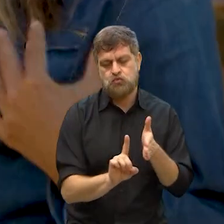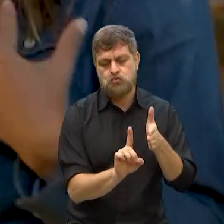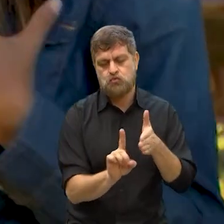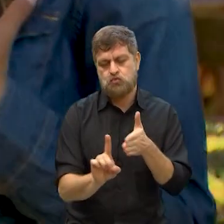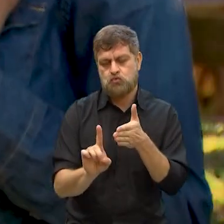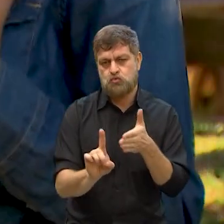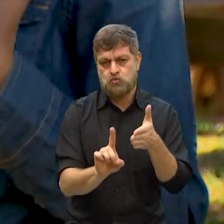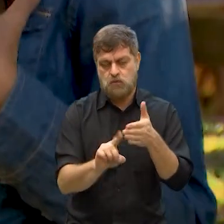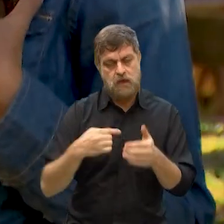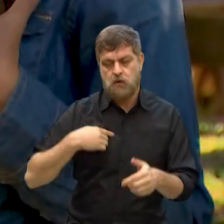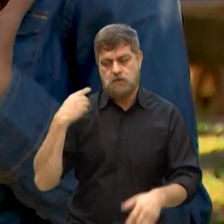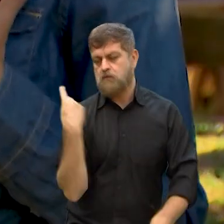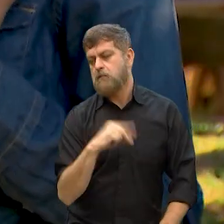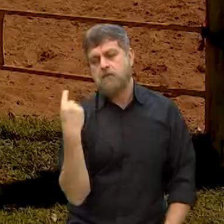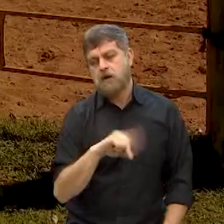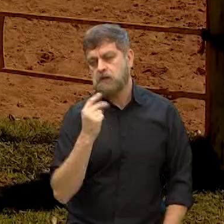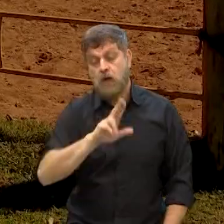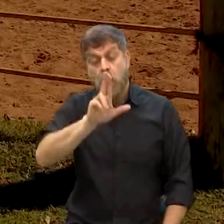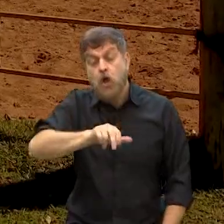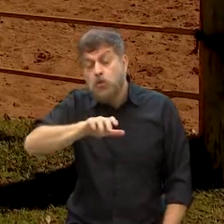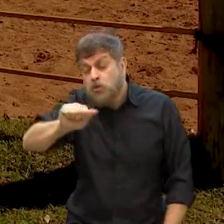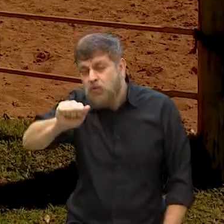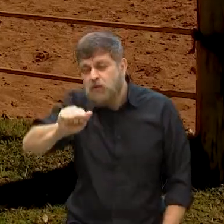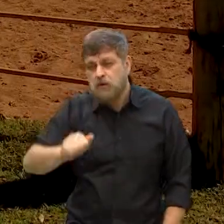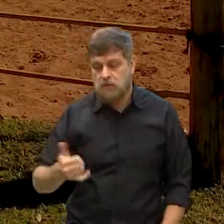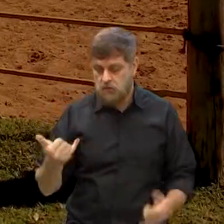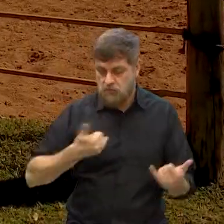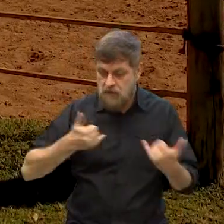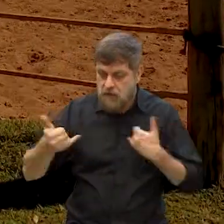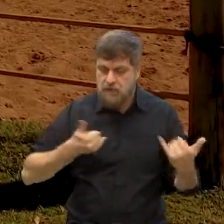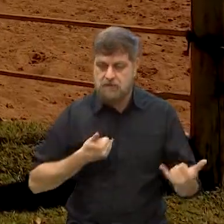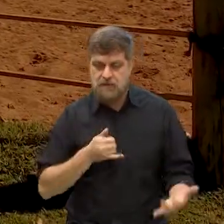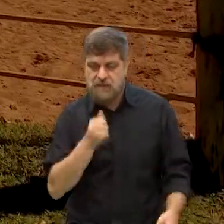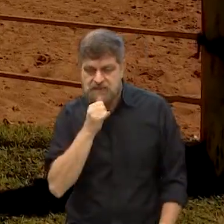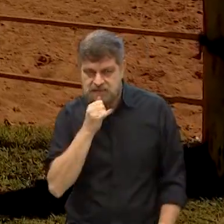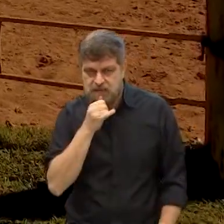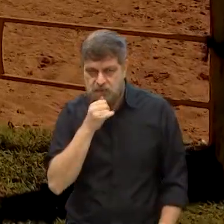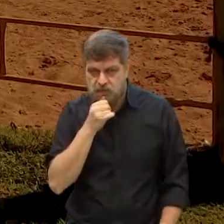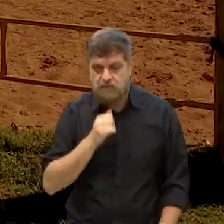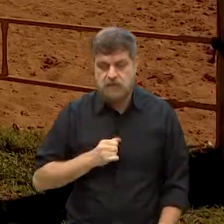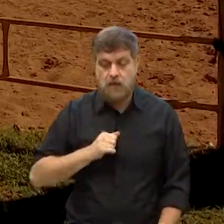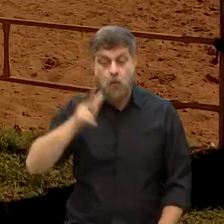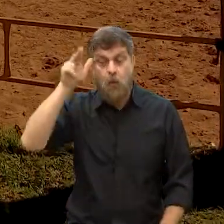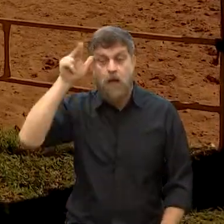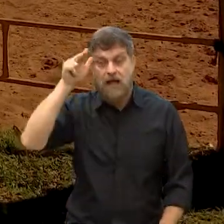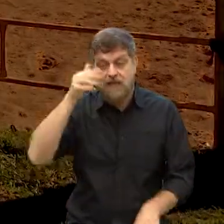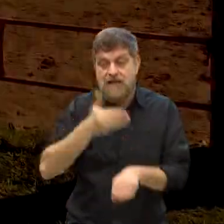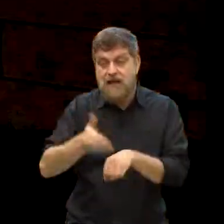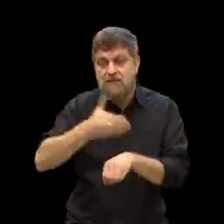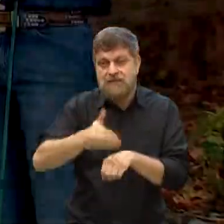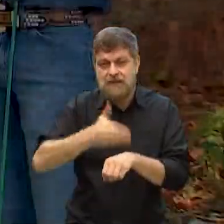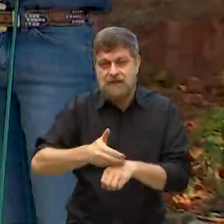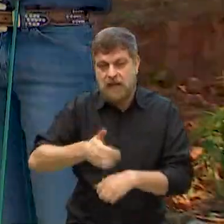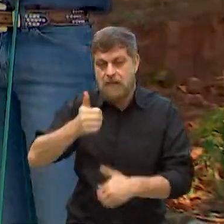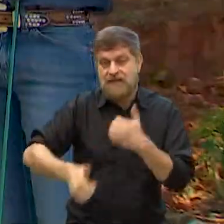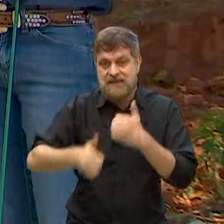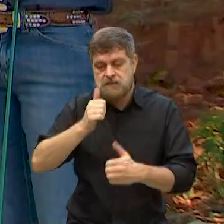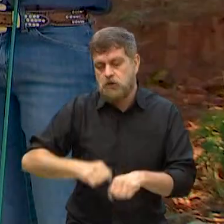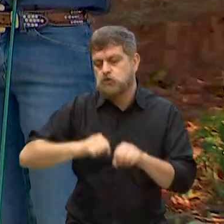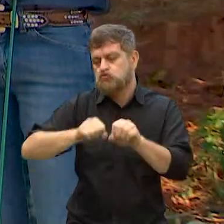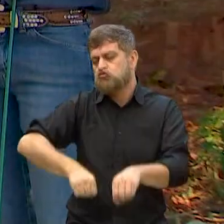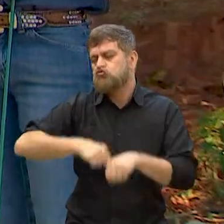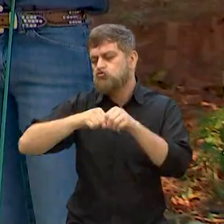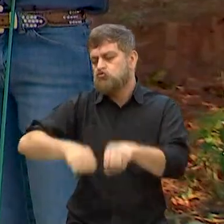venha comigo, pode confiar que eu não vou te maltratar. Quando você vem para mim e fala, eu quero um cavalo para esporte, então a gente